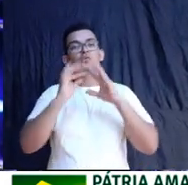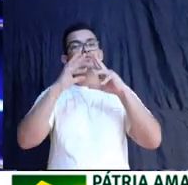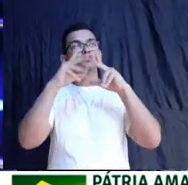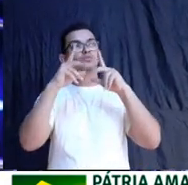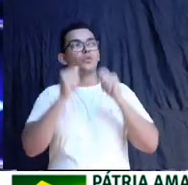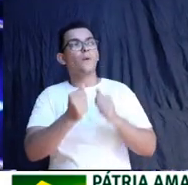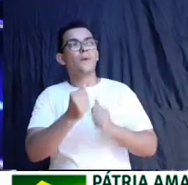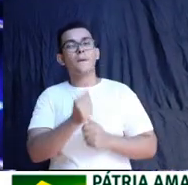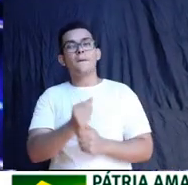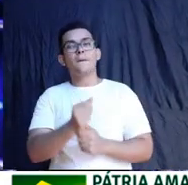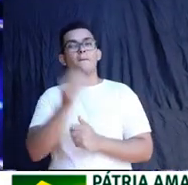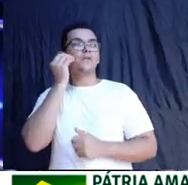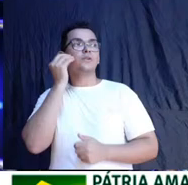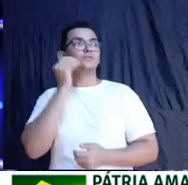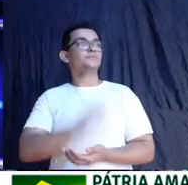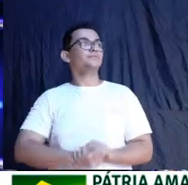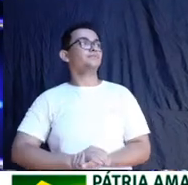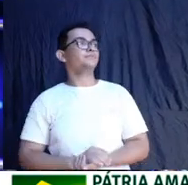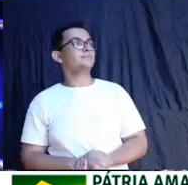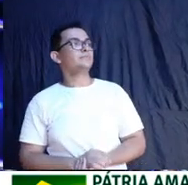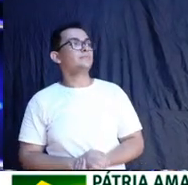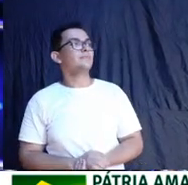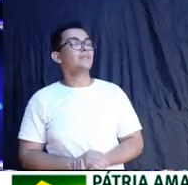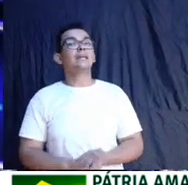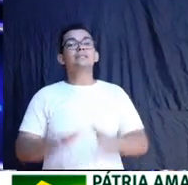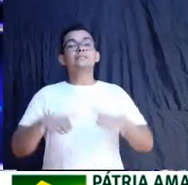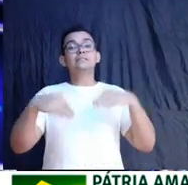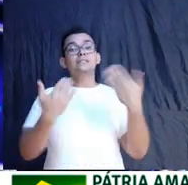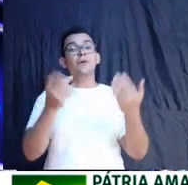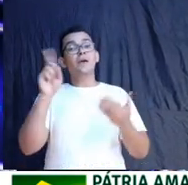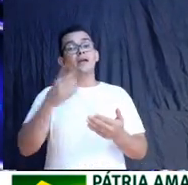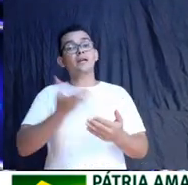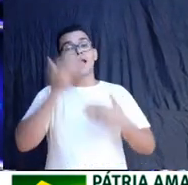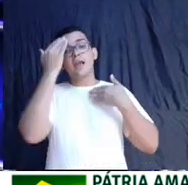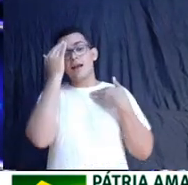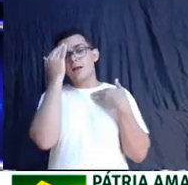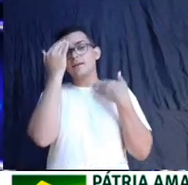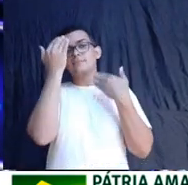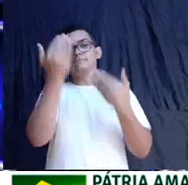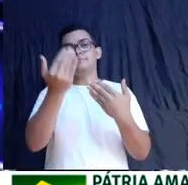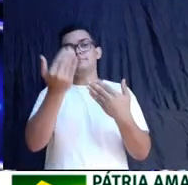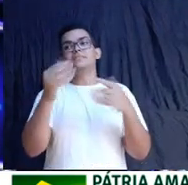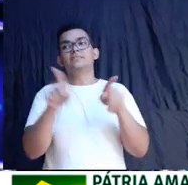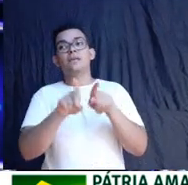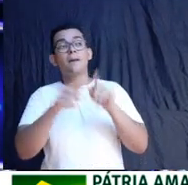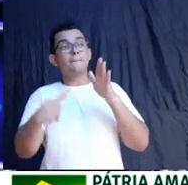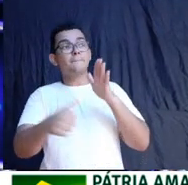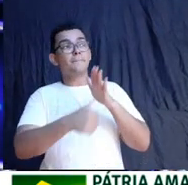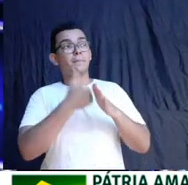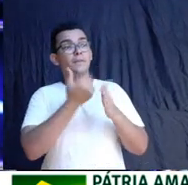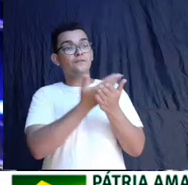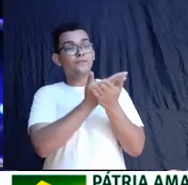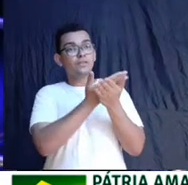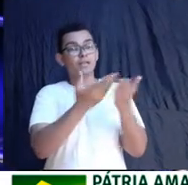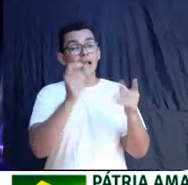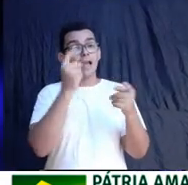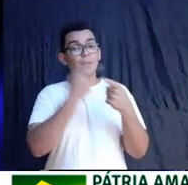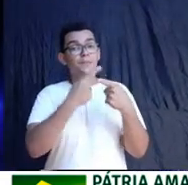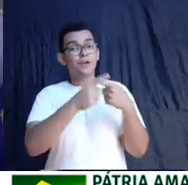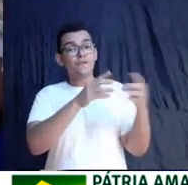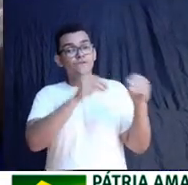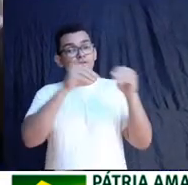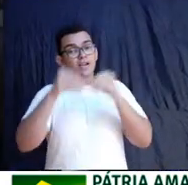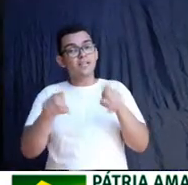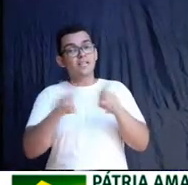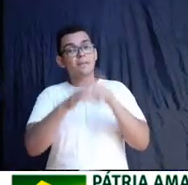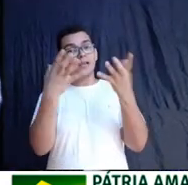hein? Beijo. Então tá, ô, Adriana, eu quero agradecer primeiro vocês por ter vindo, né, aceitado o